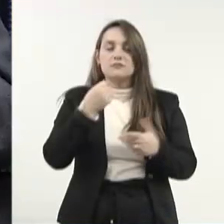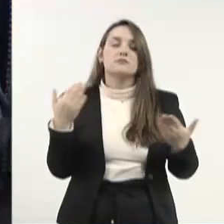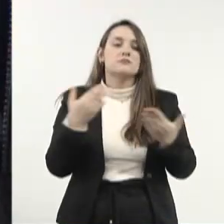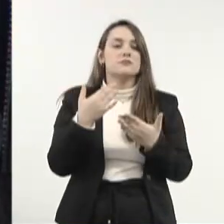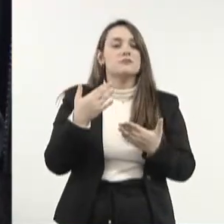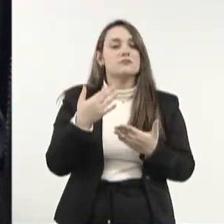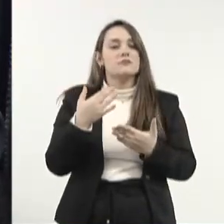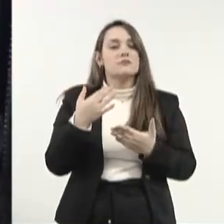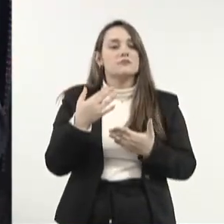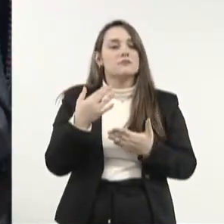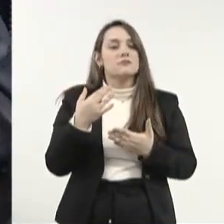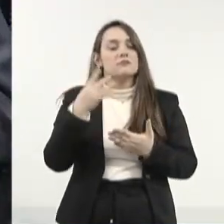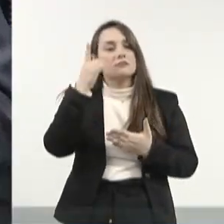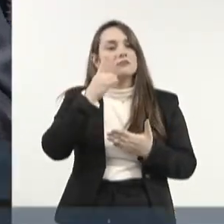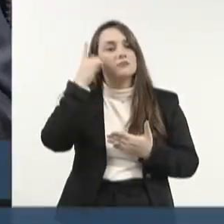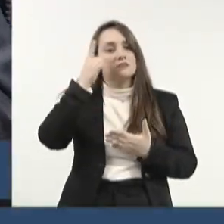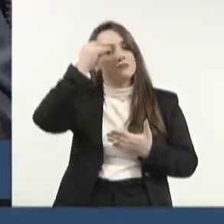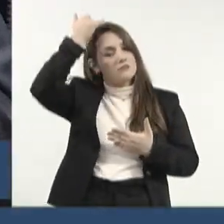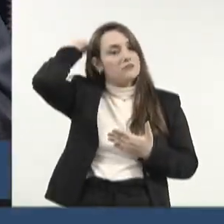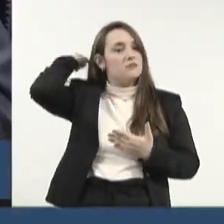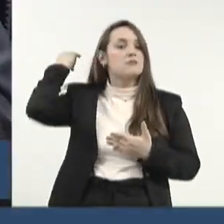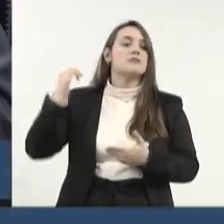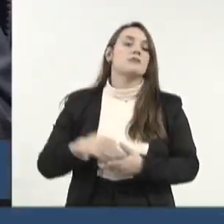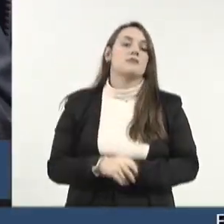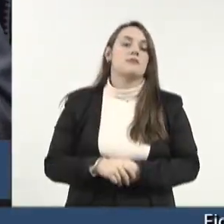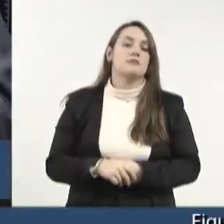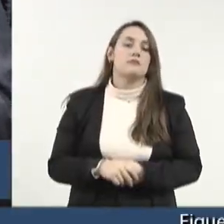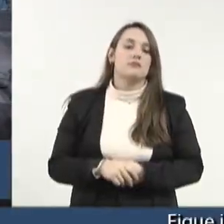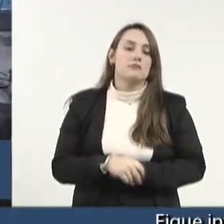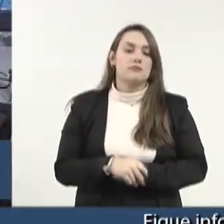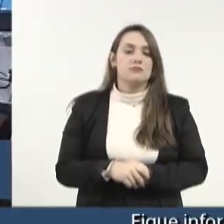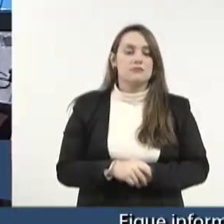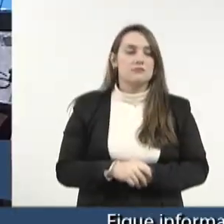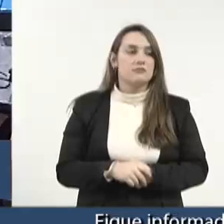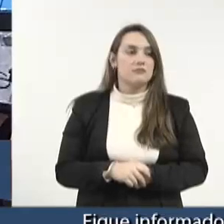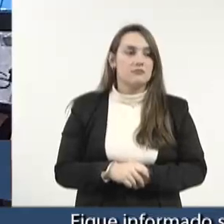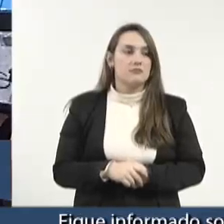Com a palavra, no pequeno expediente, nobre deputado Júnior Mock.